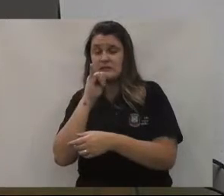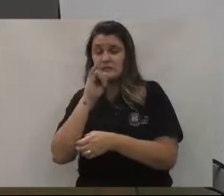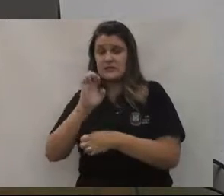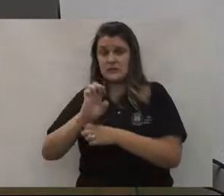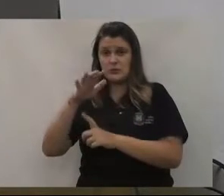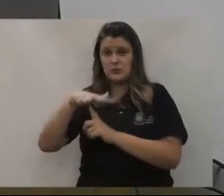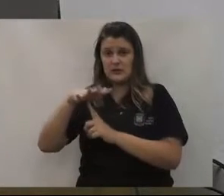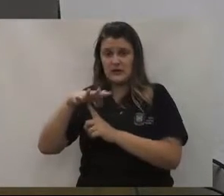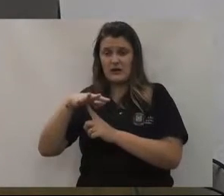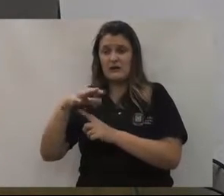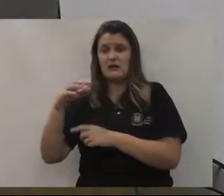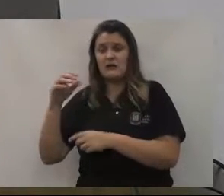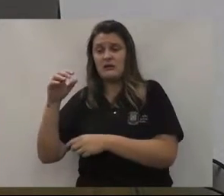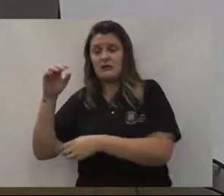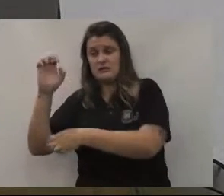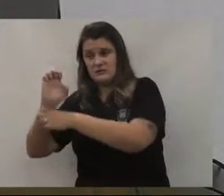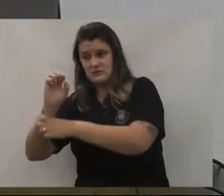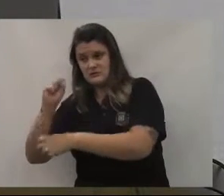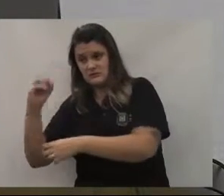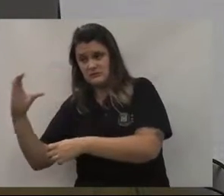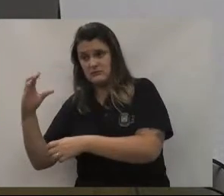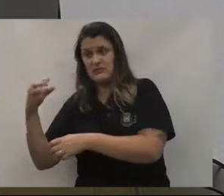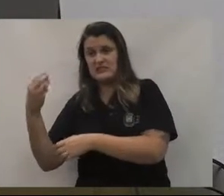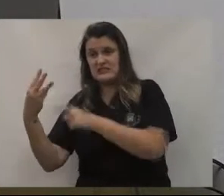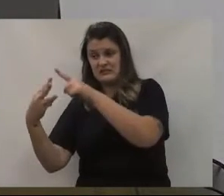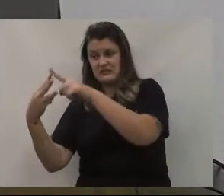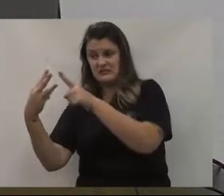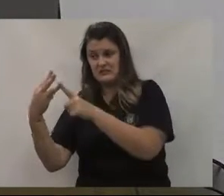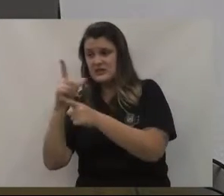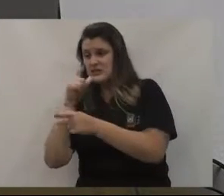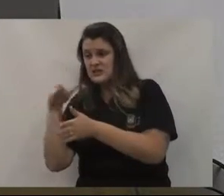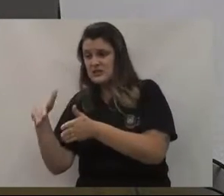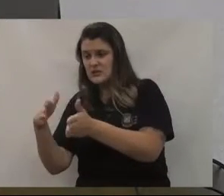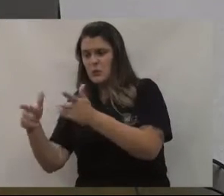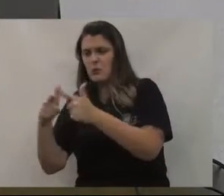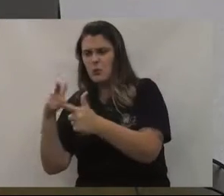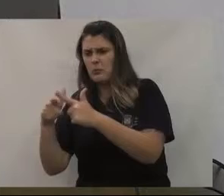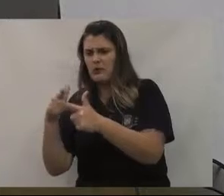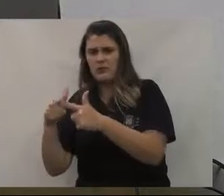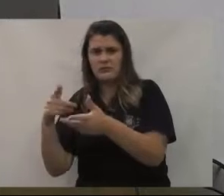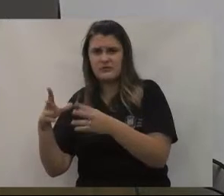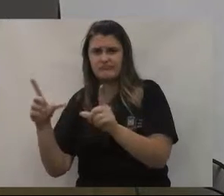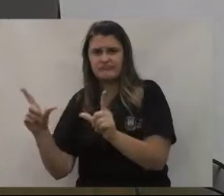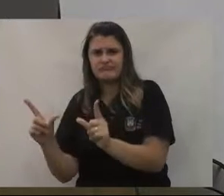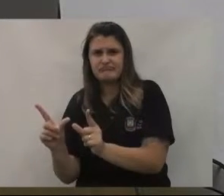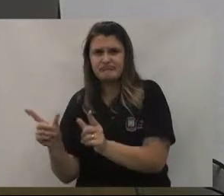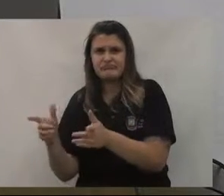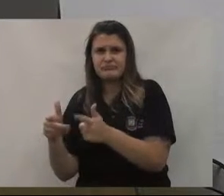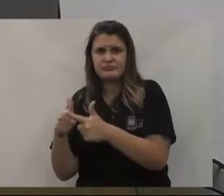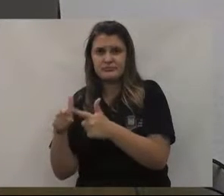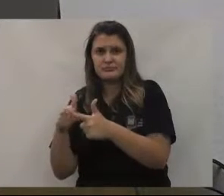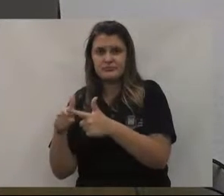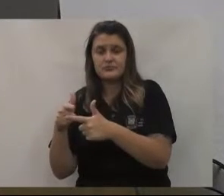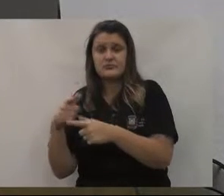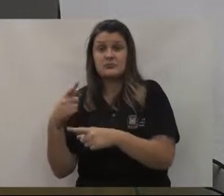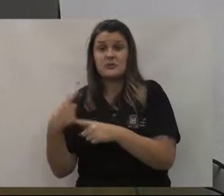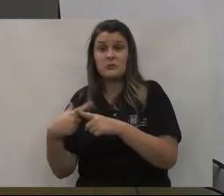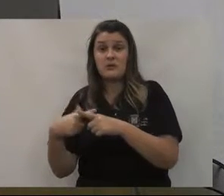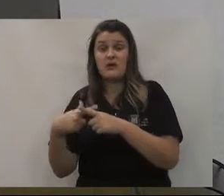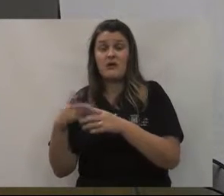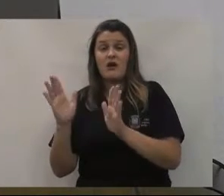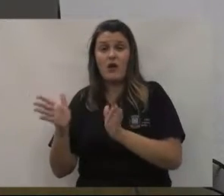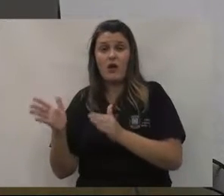Catarina, os três rios estão derrubando as pontes. Os senhores podem observar que a nossa ponte, na última